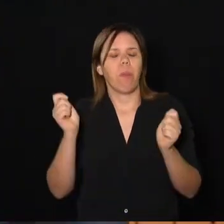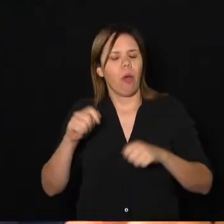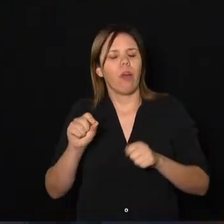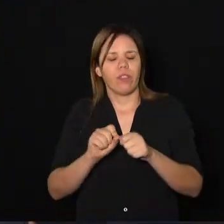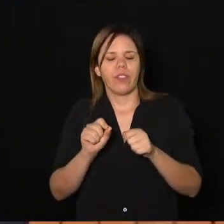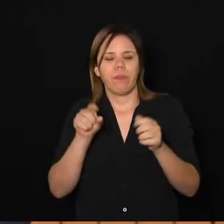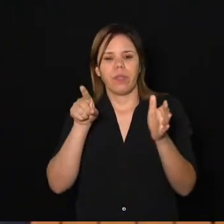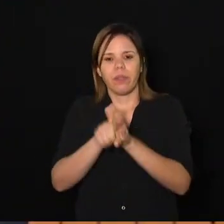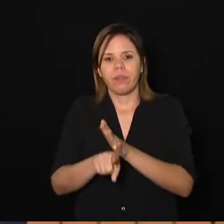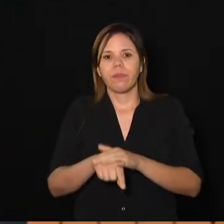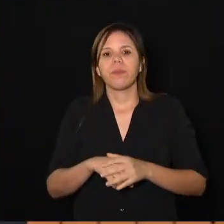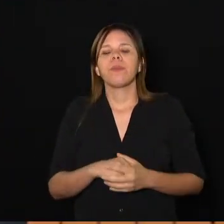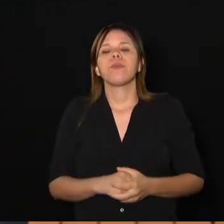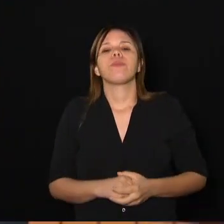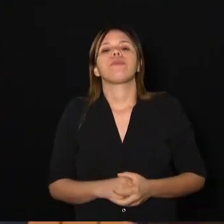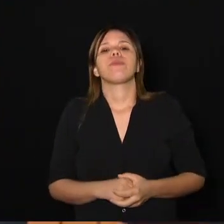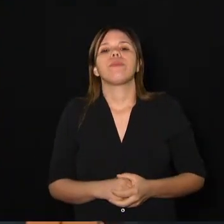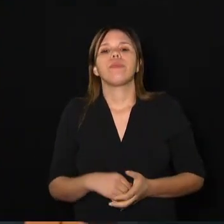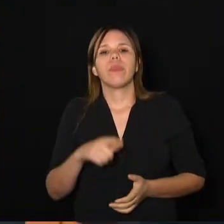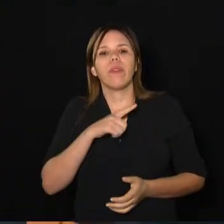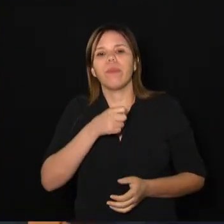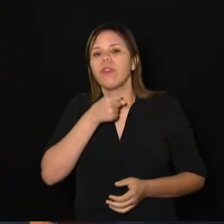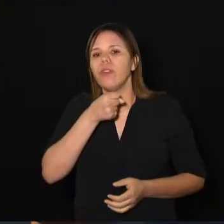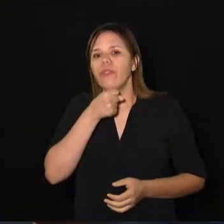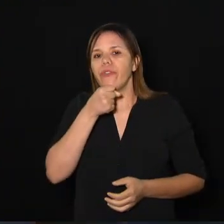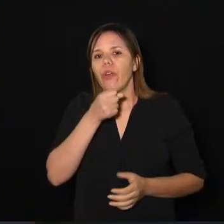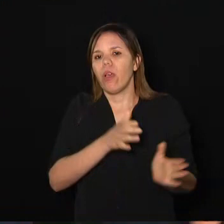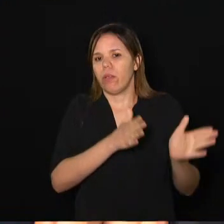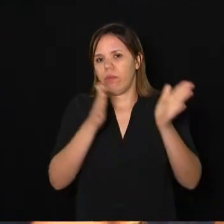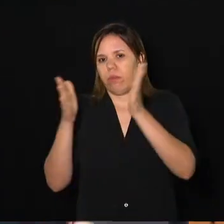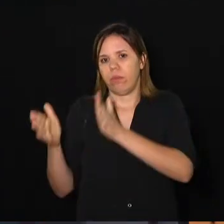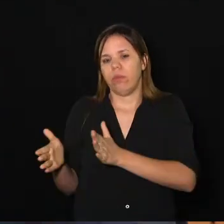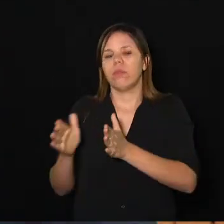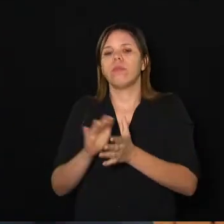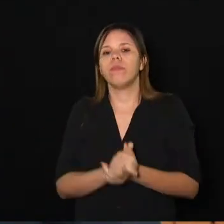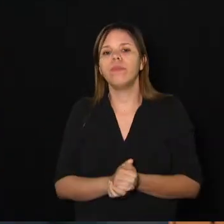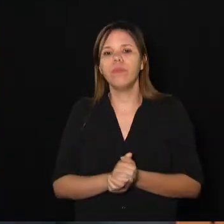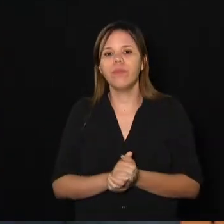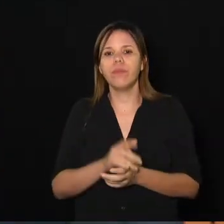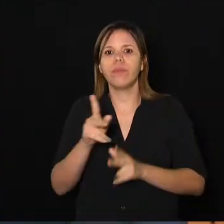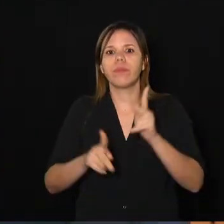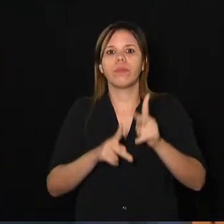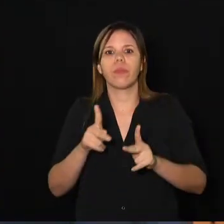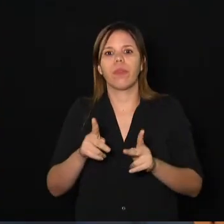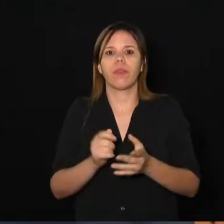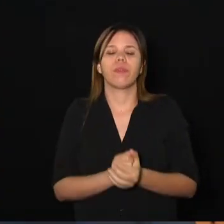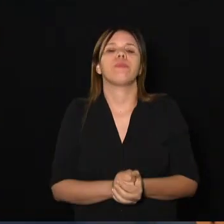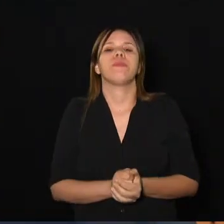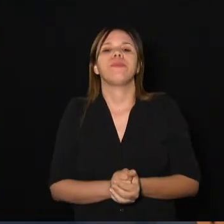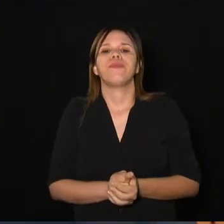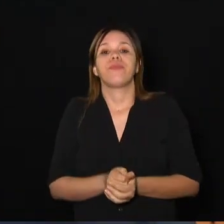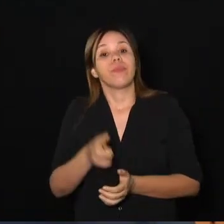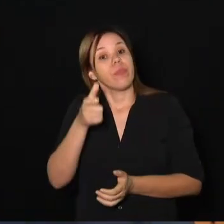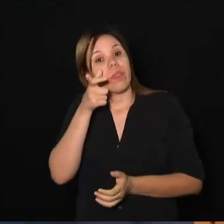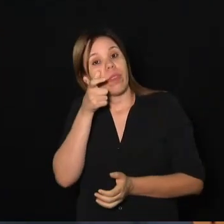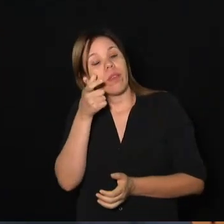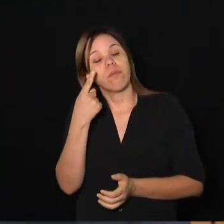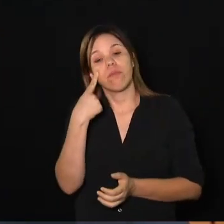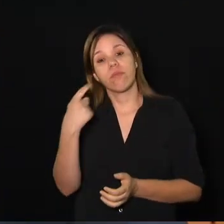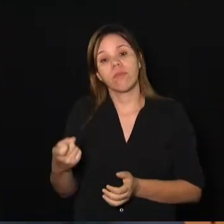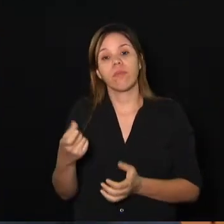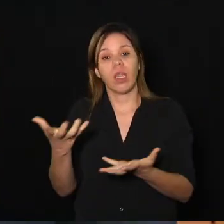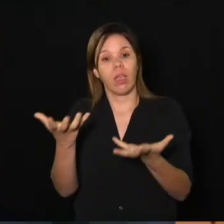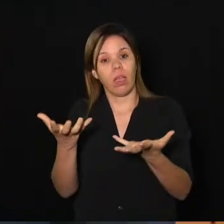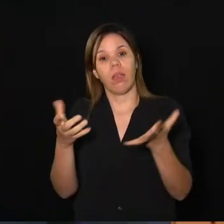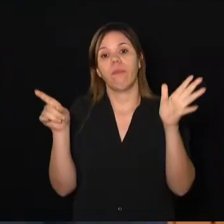perguntas nós vamos ter o microfone ao lado as pessoas que forem interessadas em fazer as